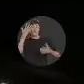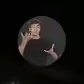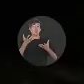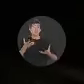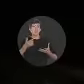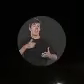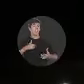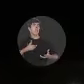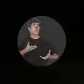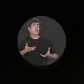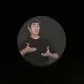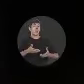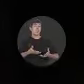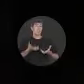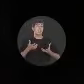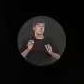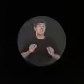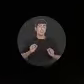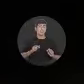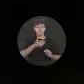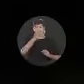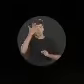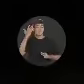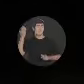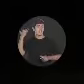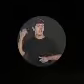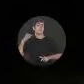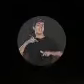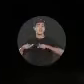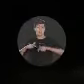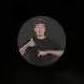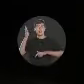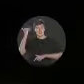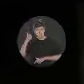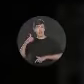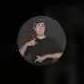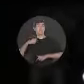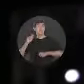preferência popular? Porque trabalhou, porque fez. É por isso.